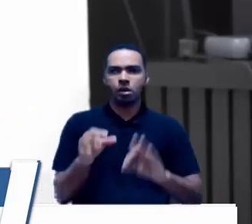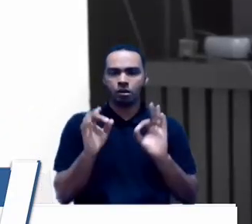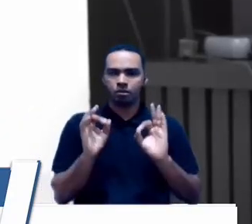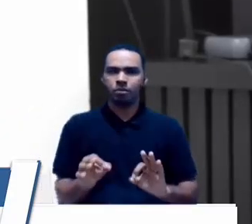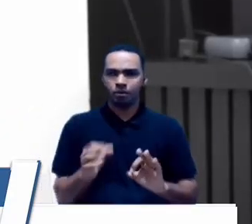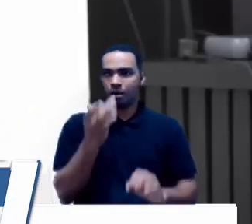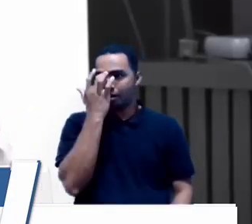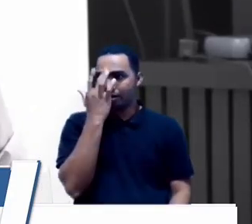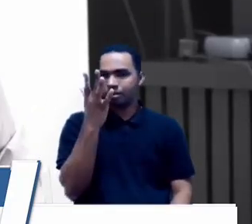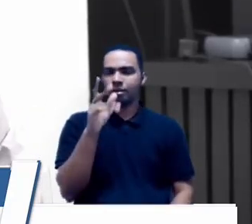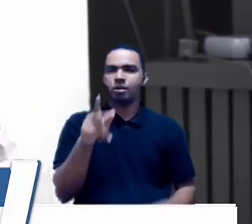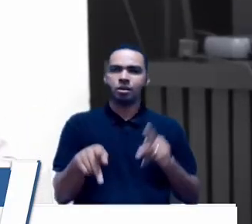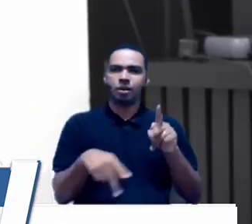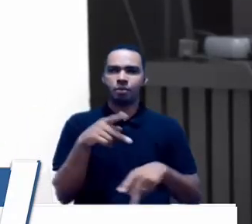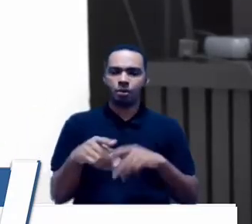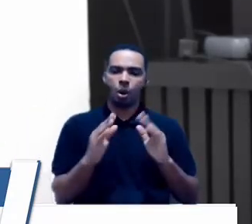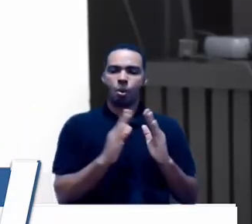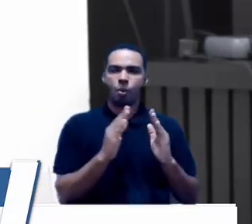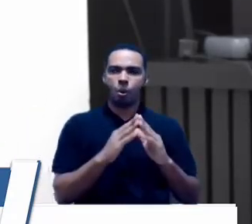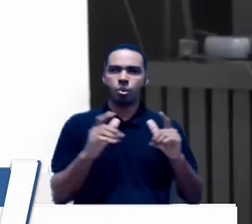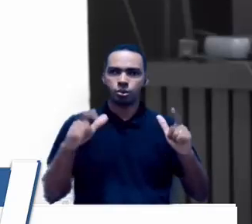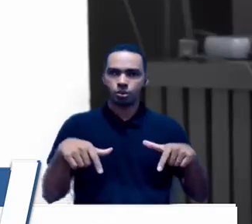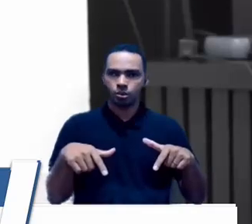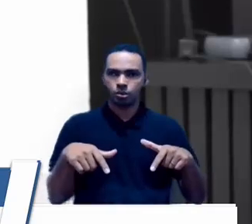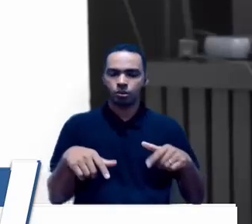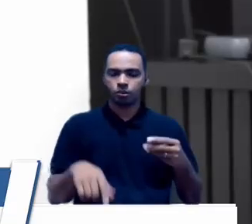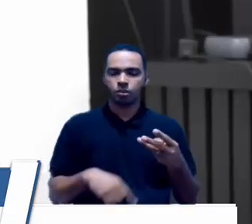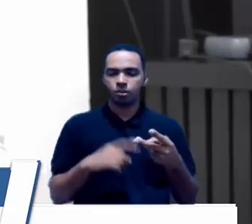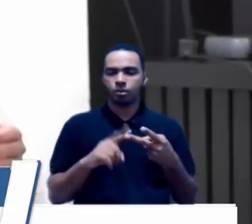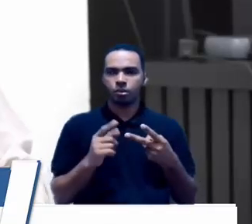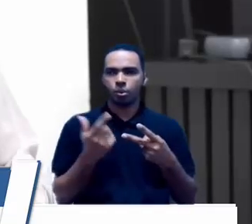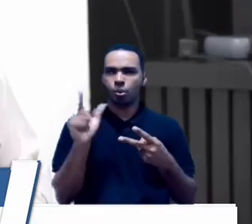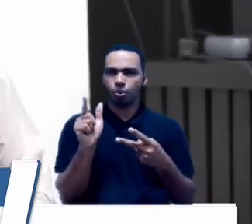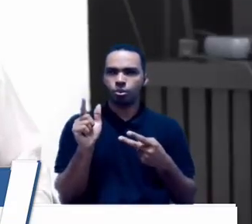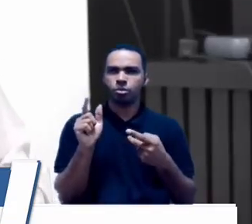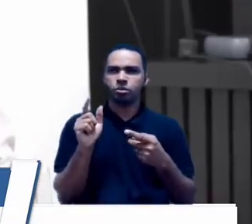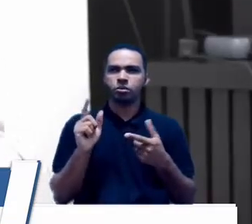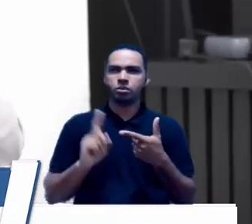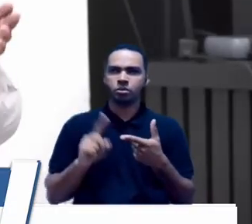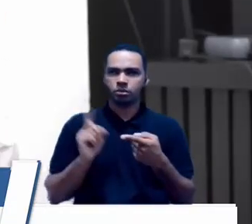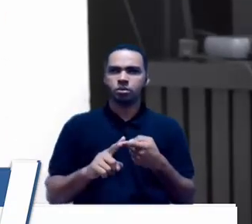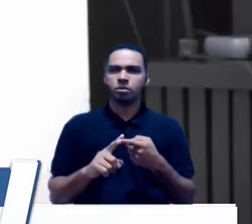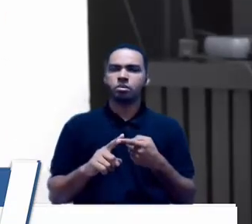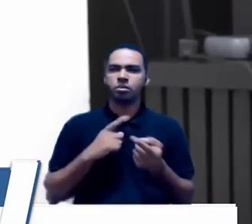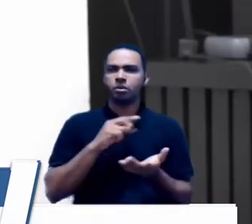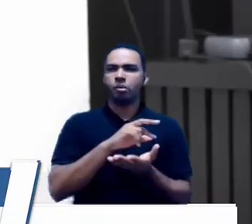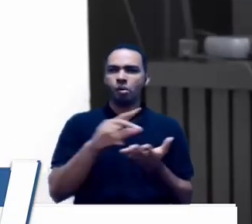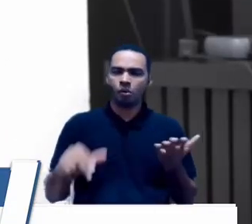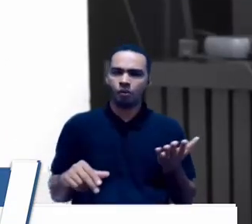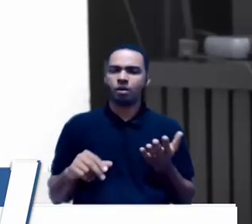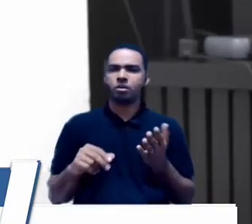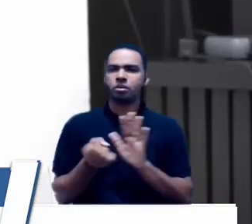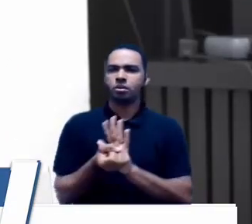local. Outra coisa que eu passei, inclusive tem várias indicações minha, Dona Zé da farmácia, é o Parque do